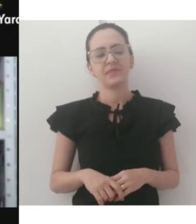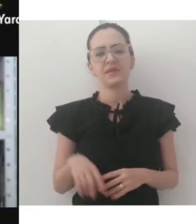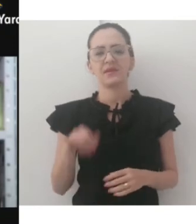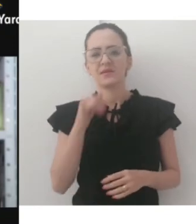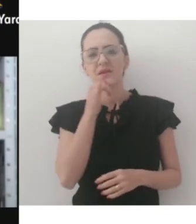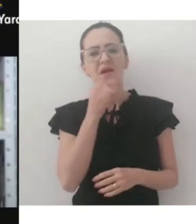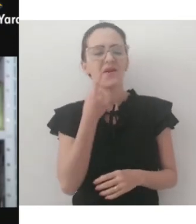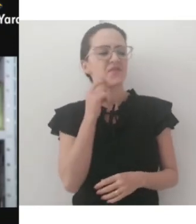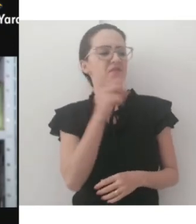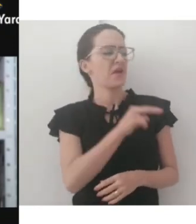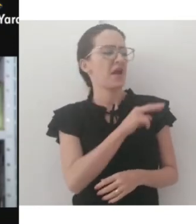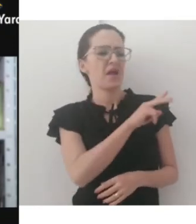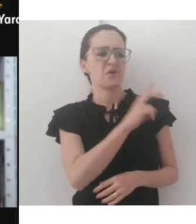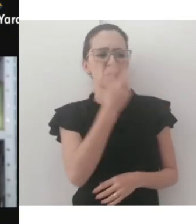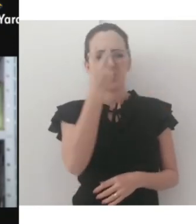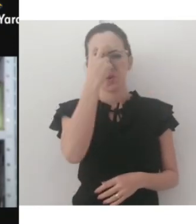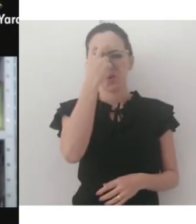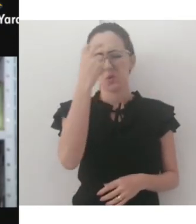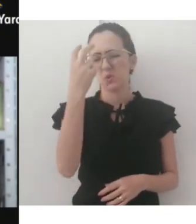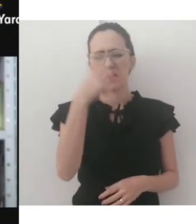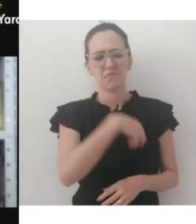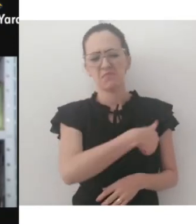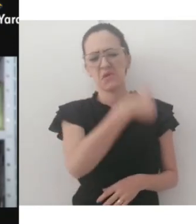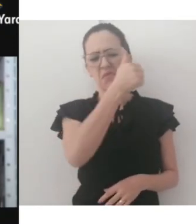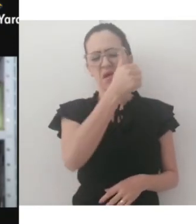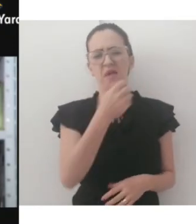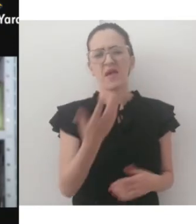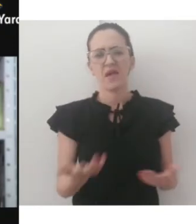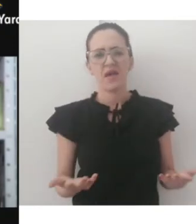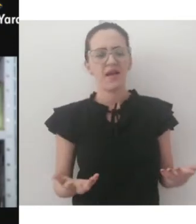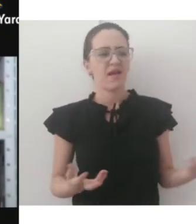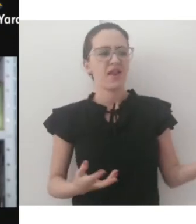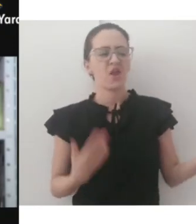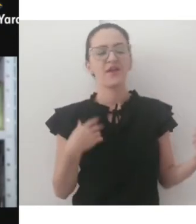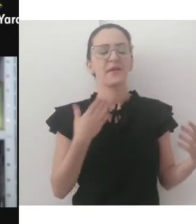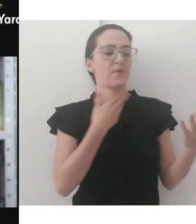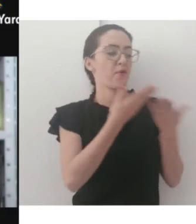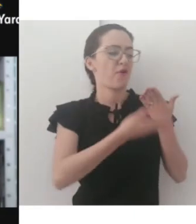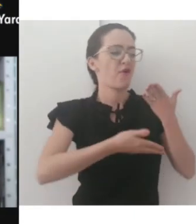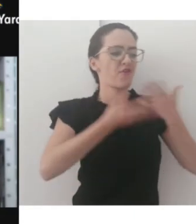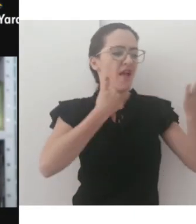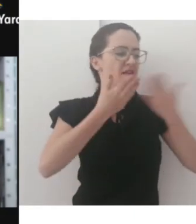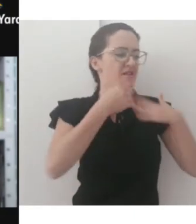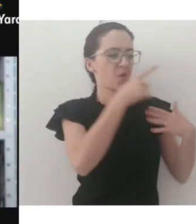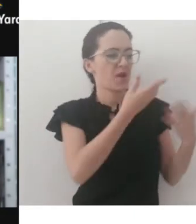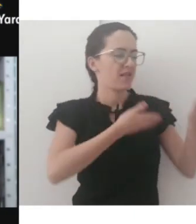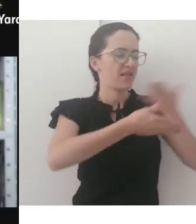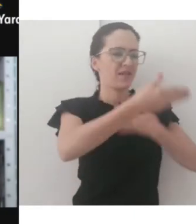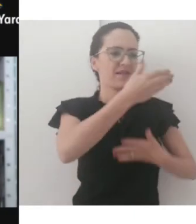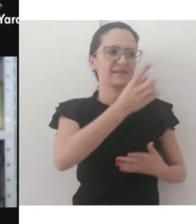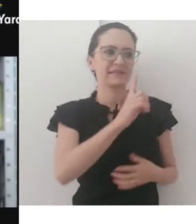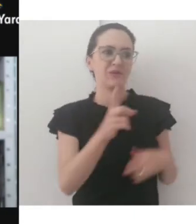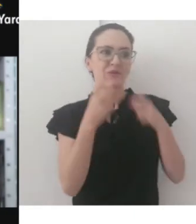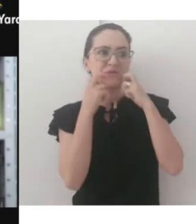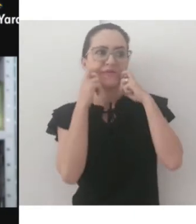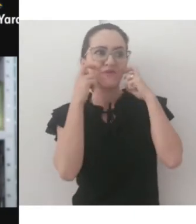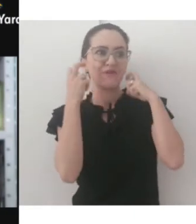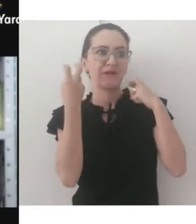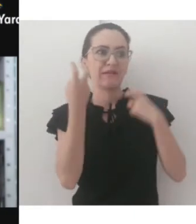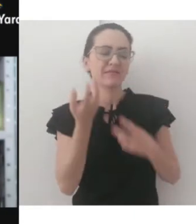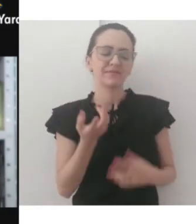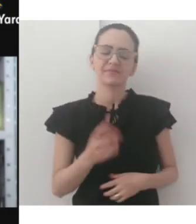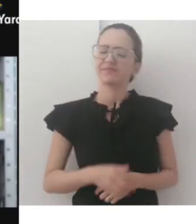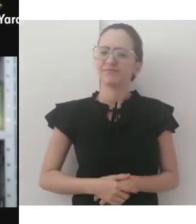Essas desculpas que a gente cria, essa mania de achar fulano é mais inteligente do que eu, então não vou interagir porque eu posso